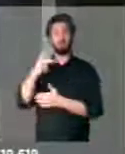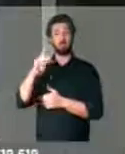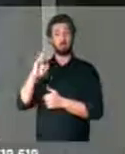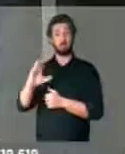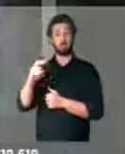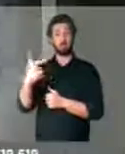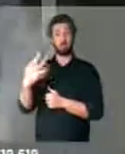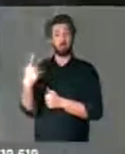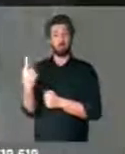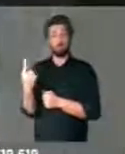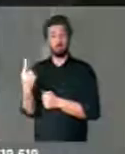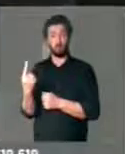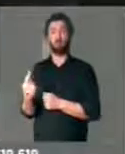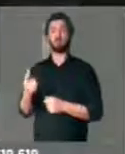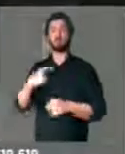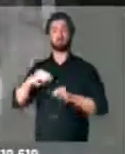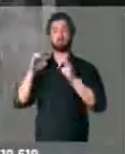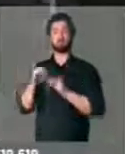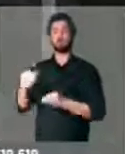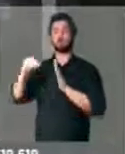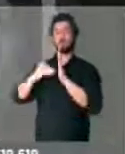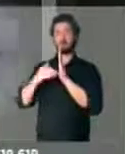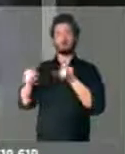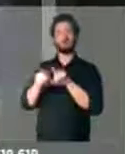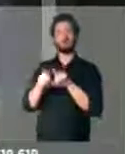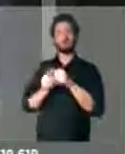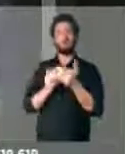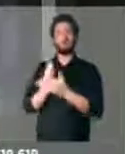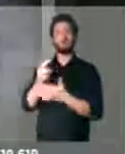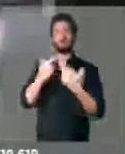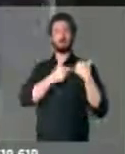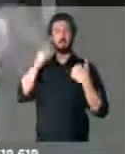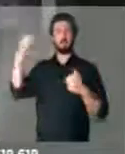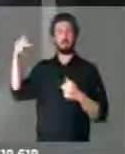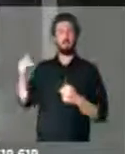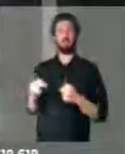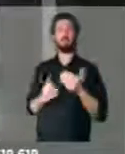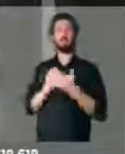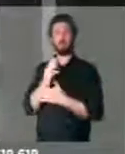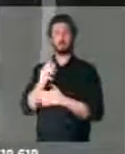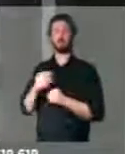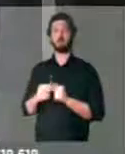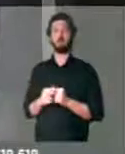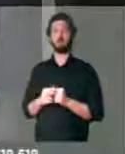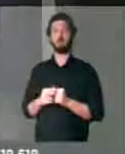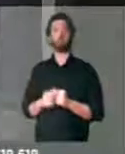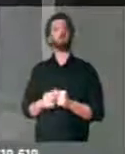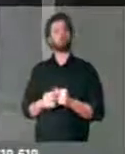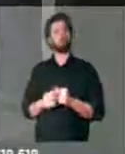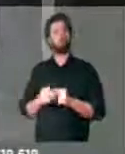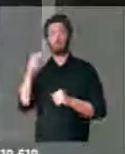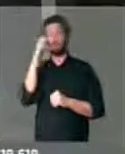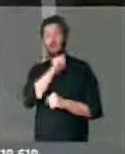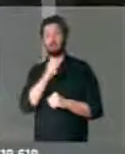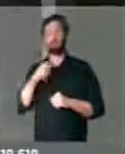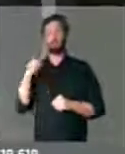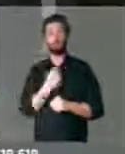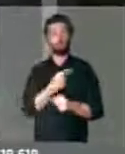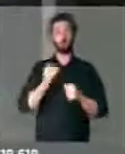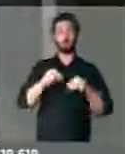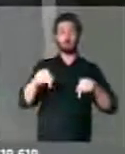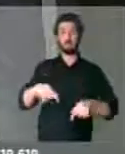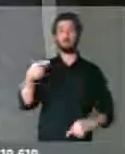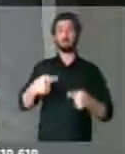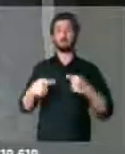PEC 241, temos a certeza que o Senado também fará o seu papel e irá também aprovar. Muito em breve vamos trazer aqui